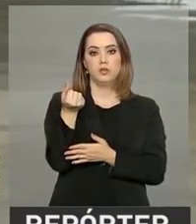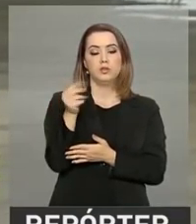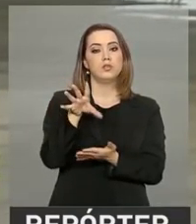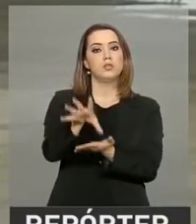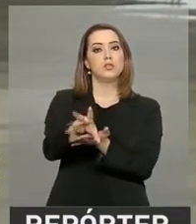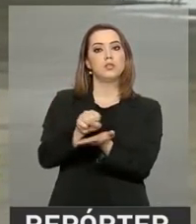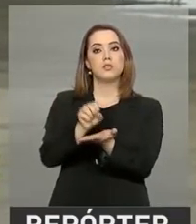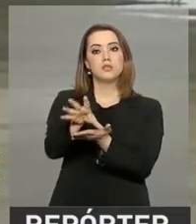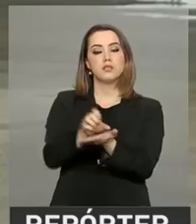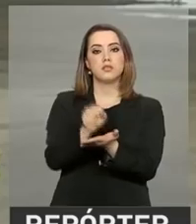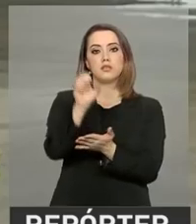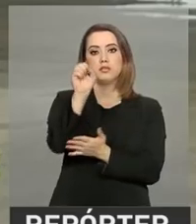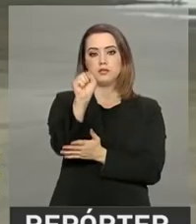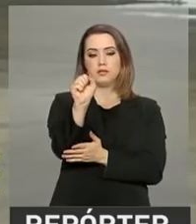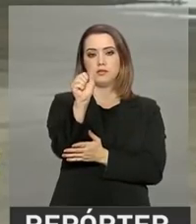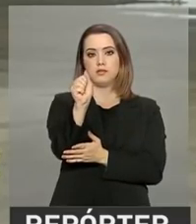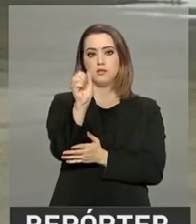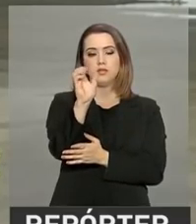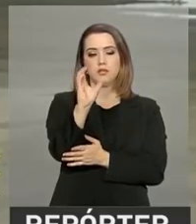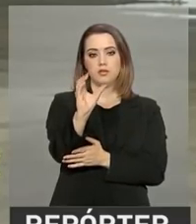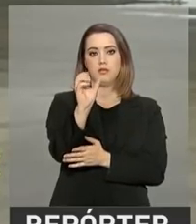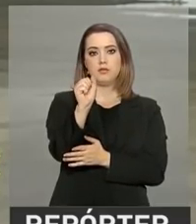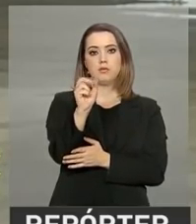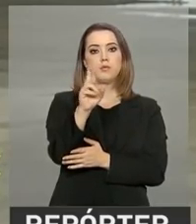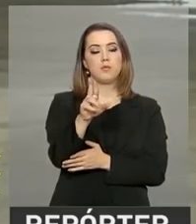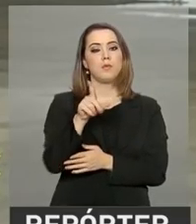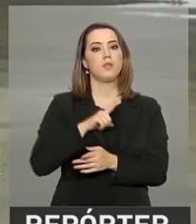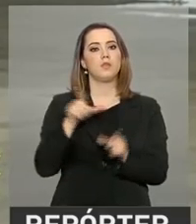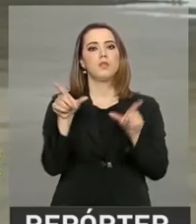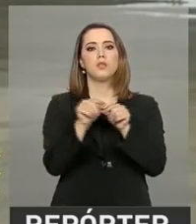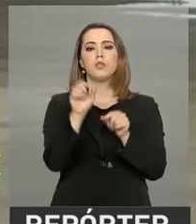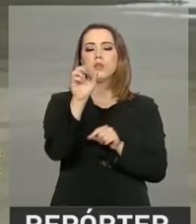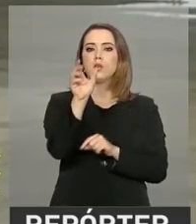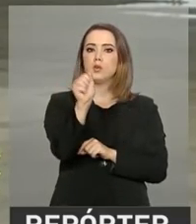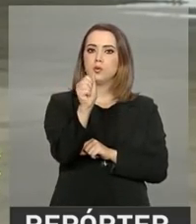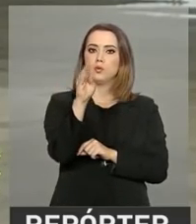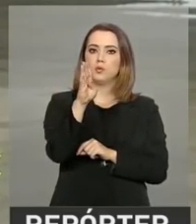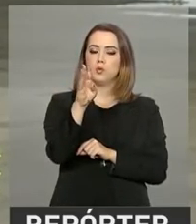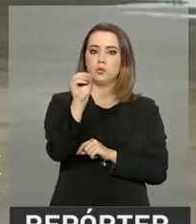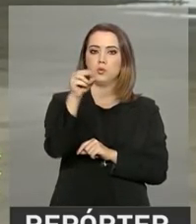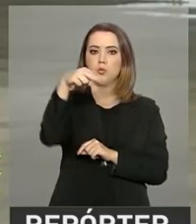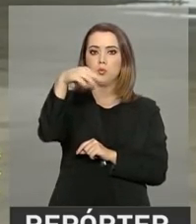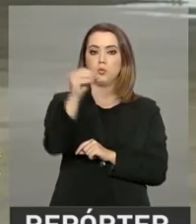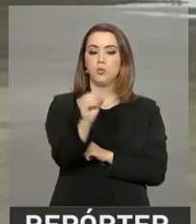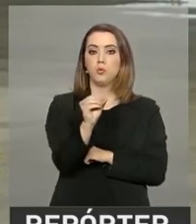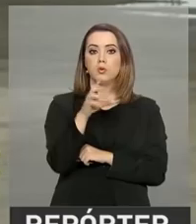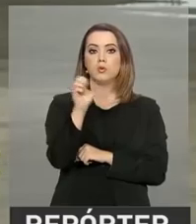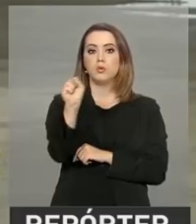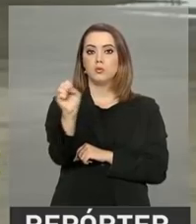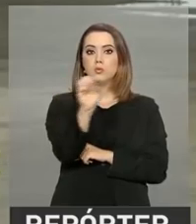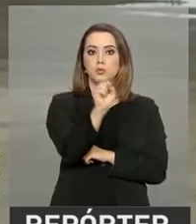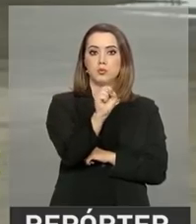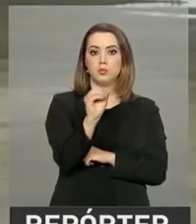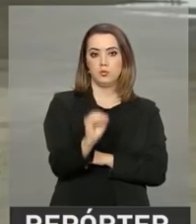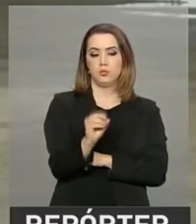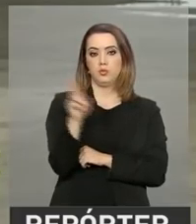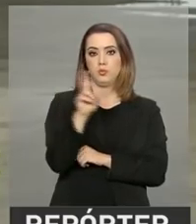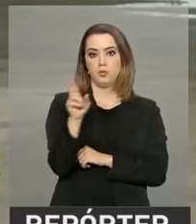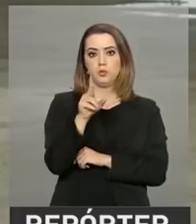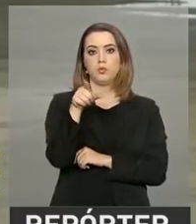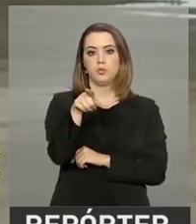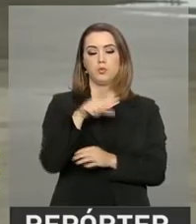ser feito até o fim deste mês o abono salarial ele tem um valor de r$ 880 e se isso não ocorrer os recursos